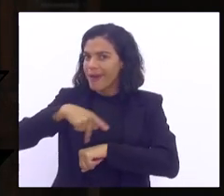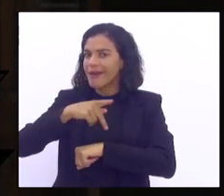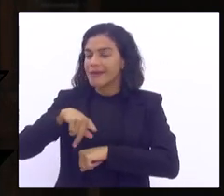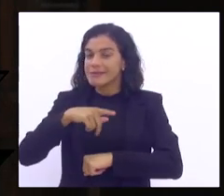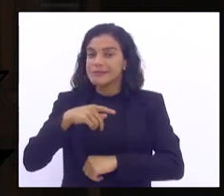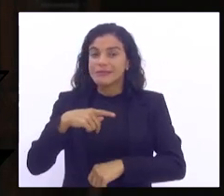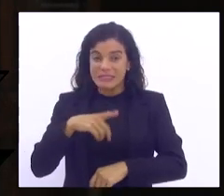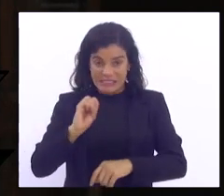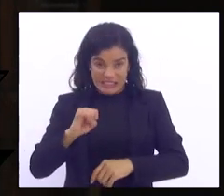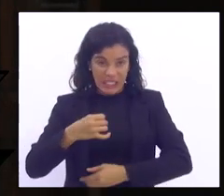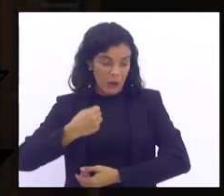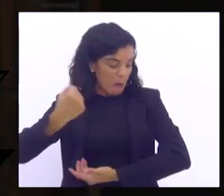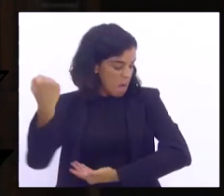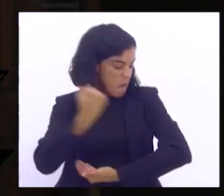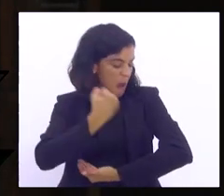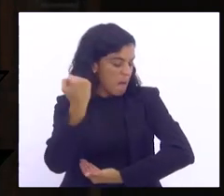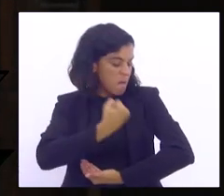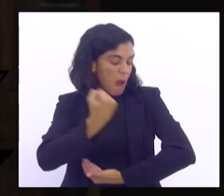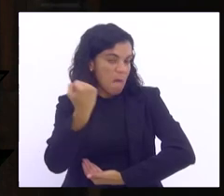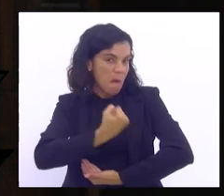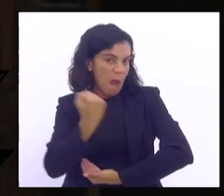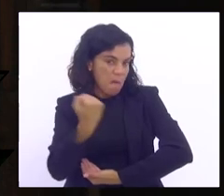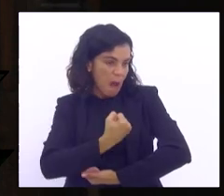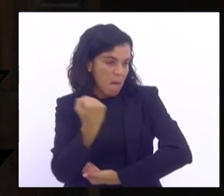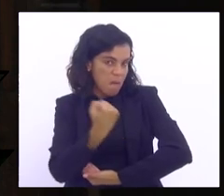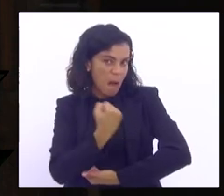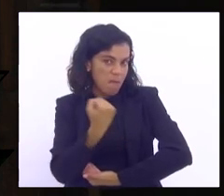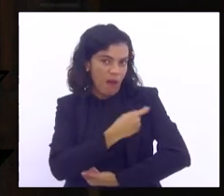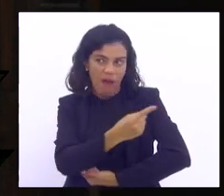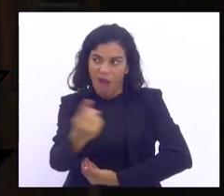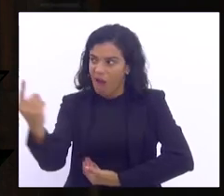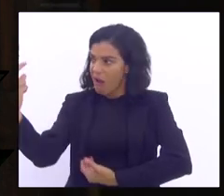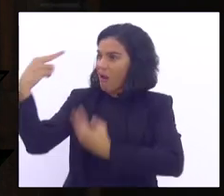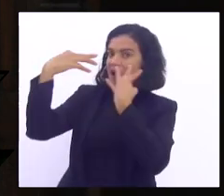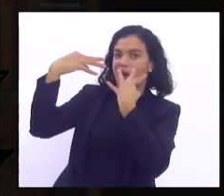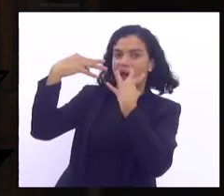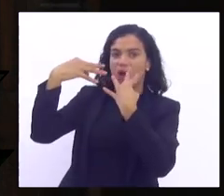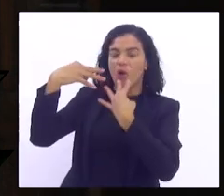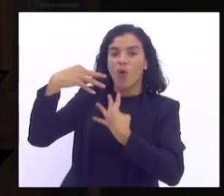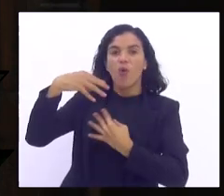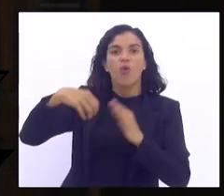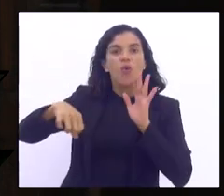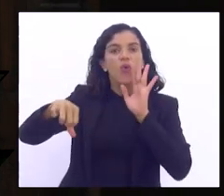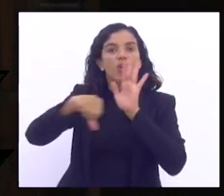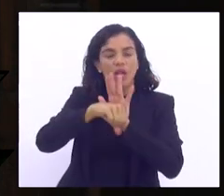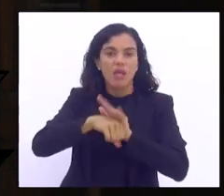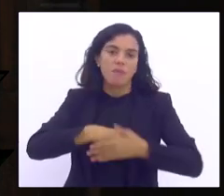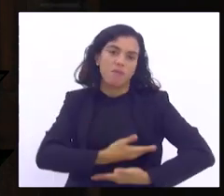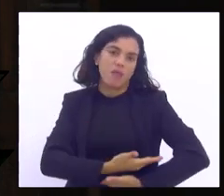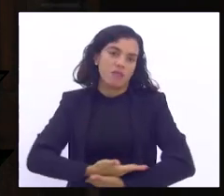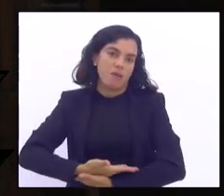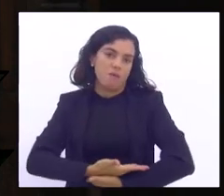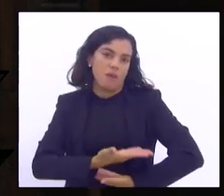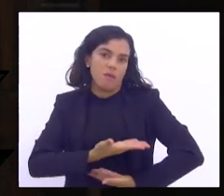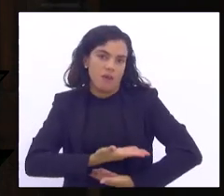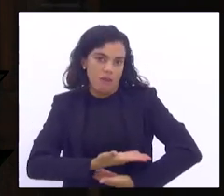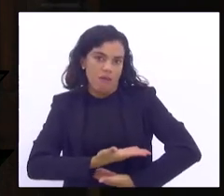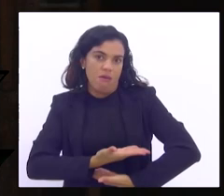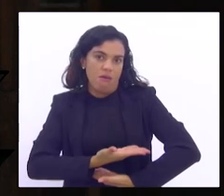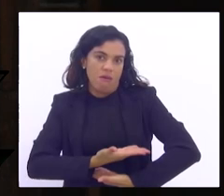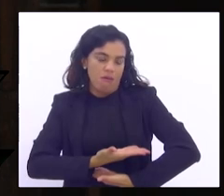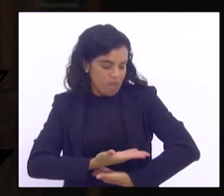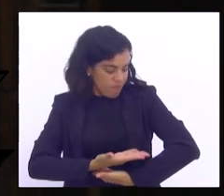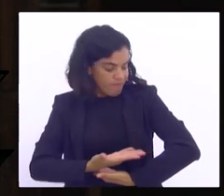seu assassinato é por todos considerado um crime hediondo. Matar um neném nascido, está no